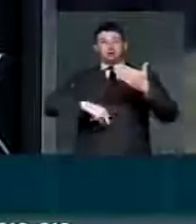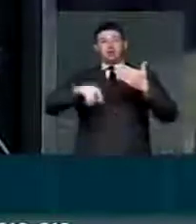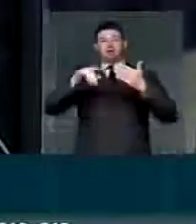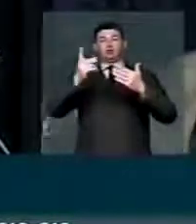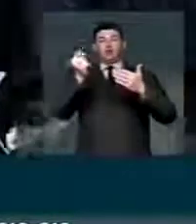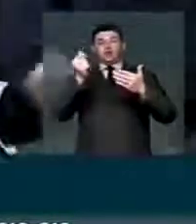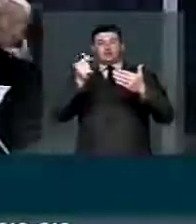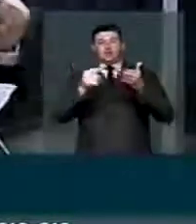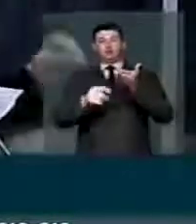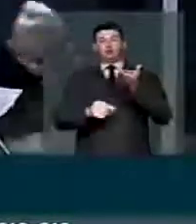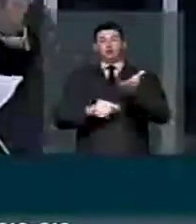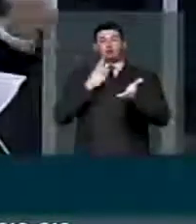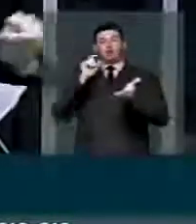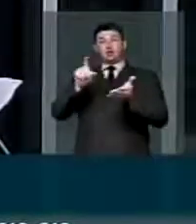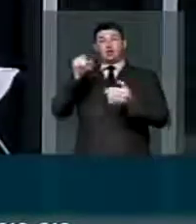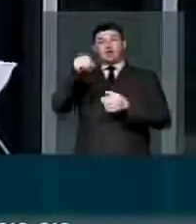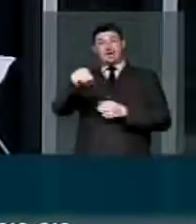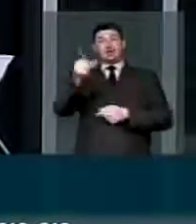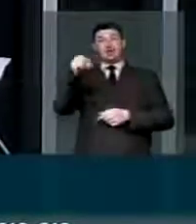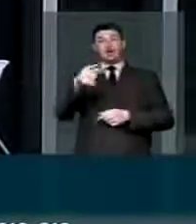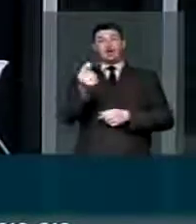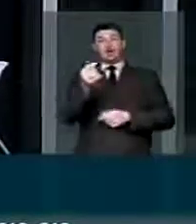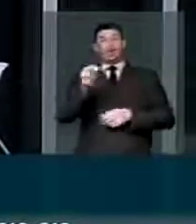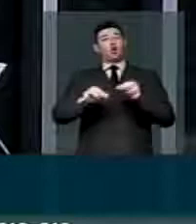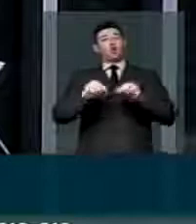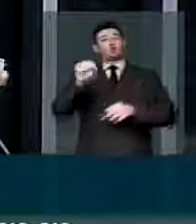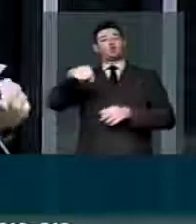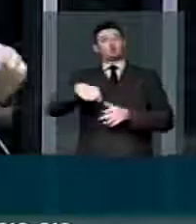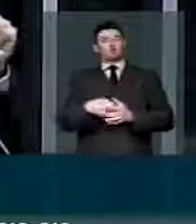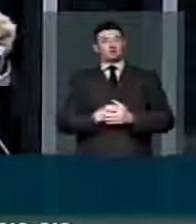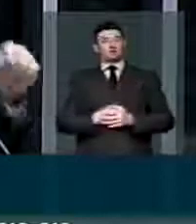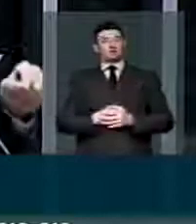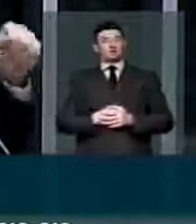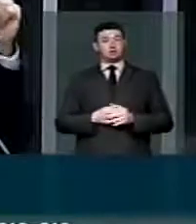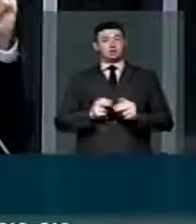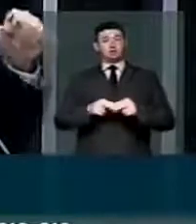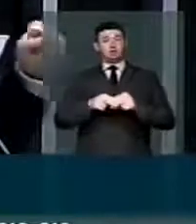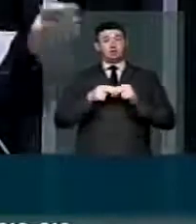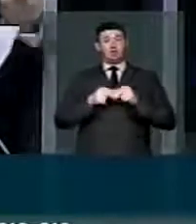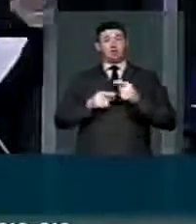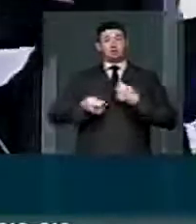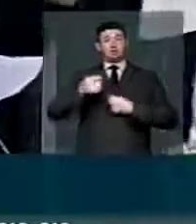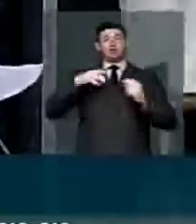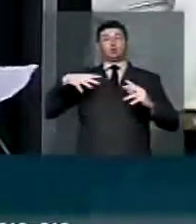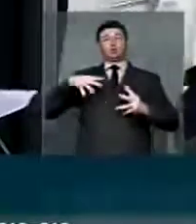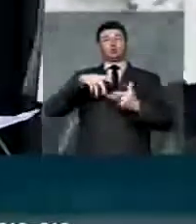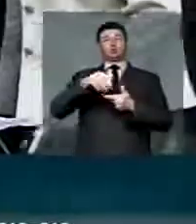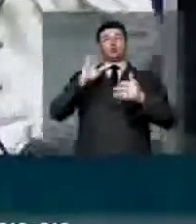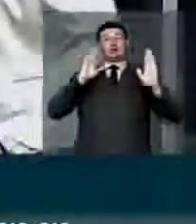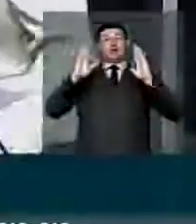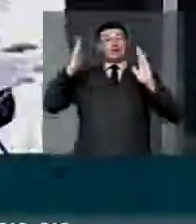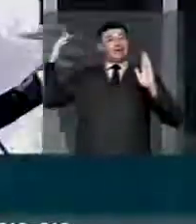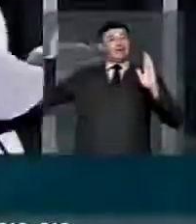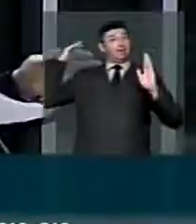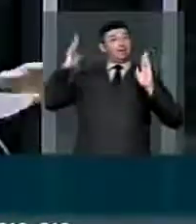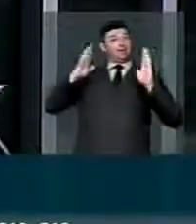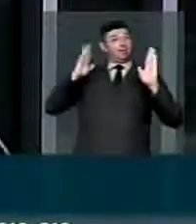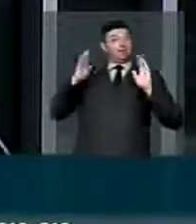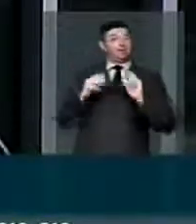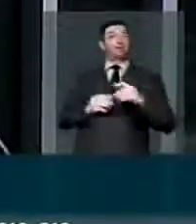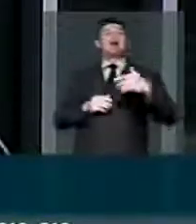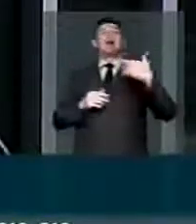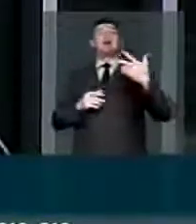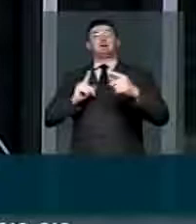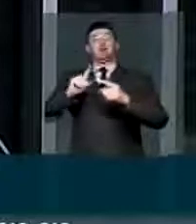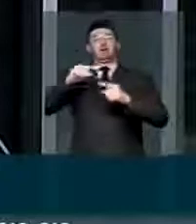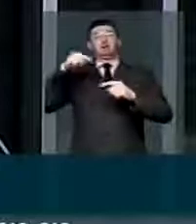financeiro, que este valor era justo diante do cenário econômico da época. Aí veio a